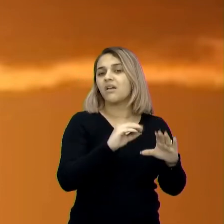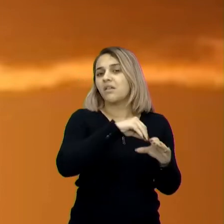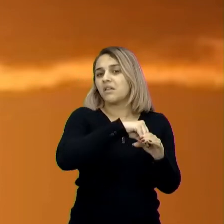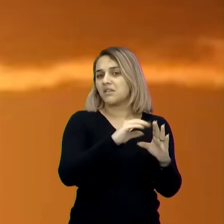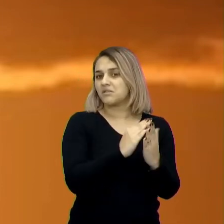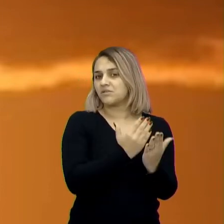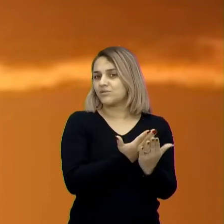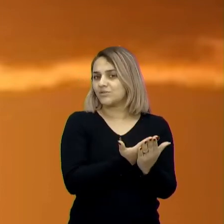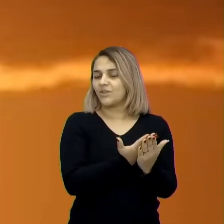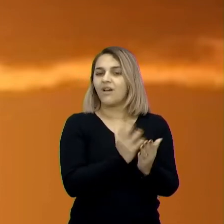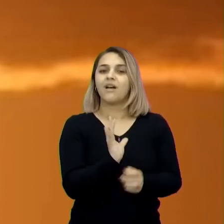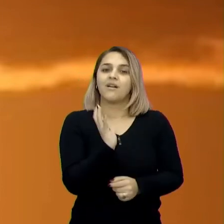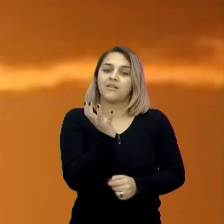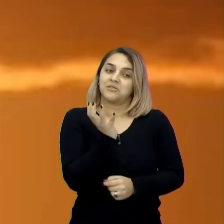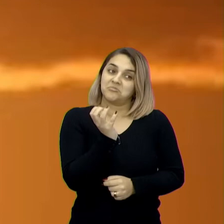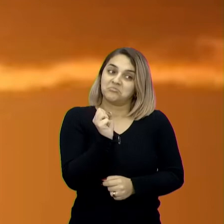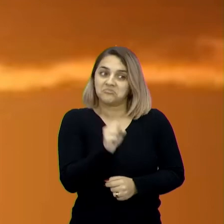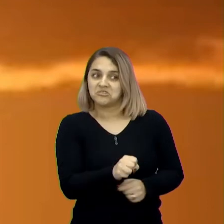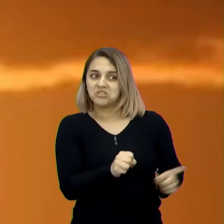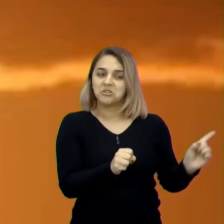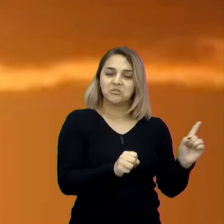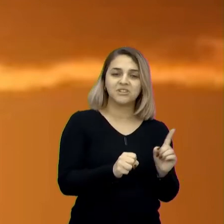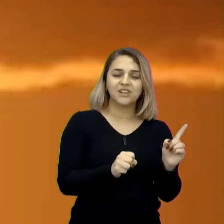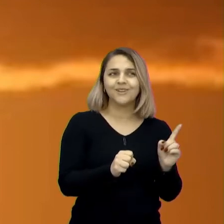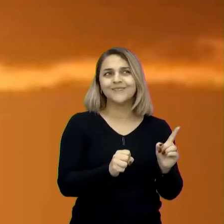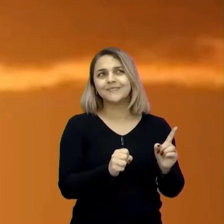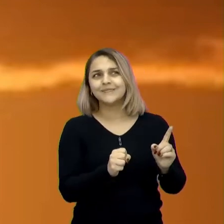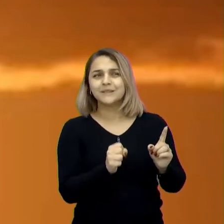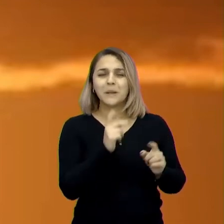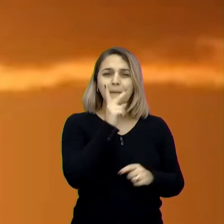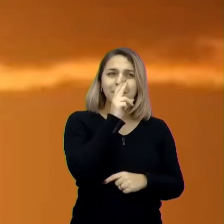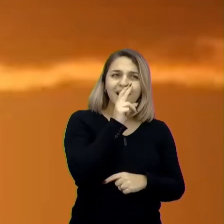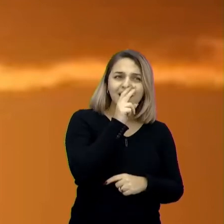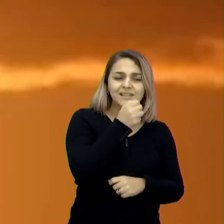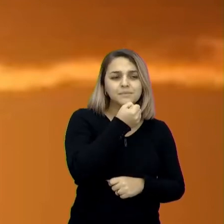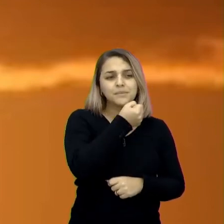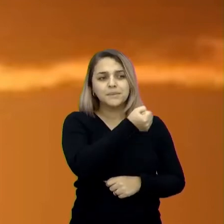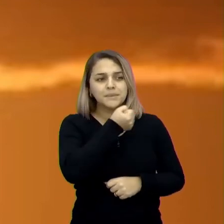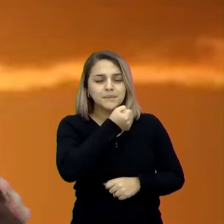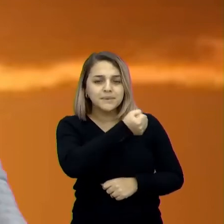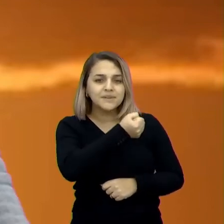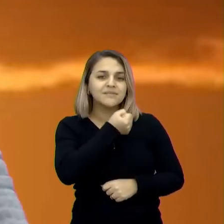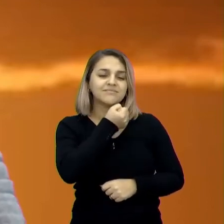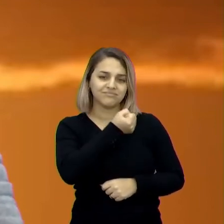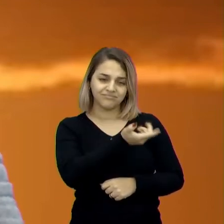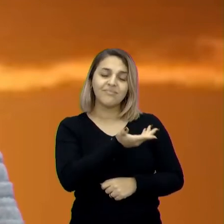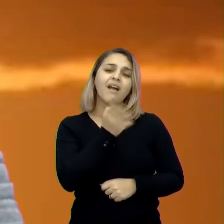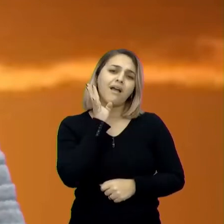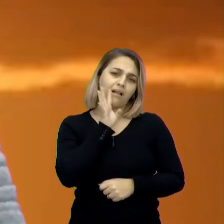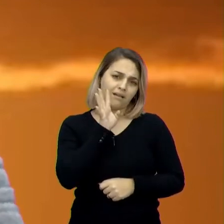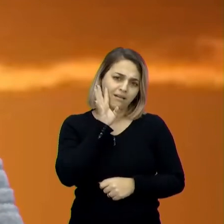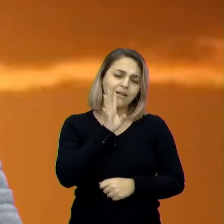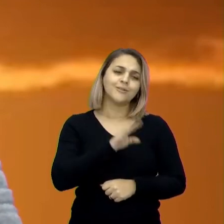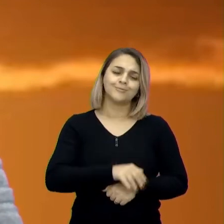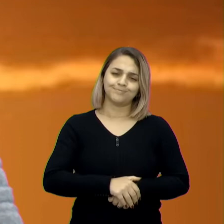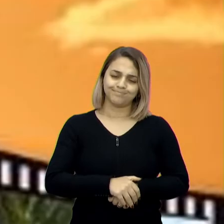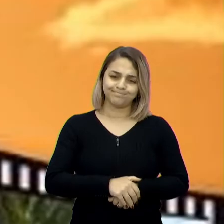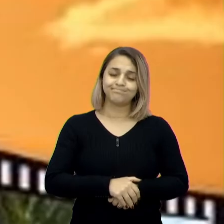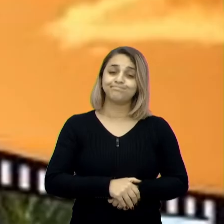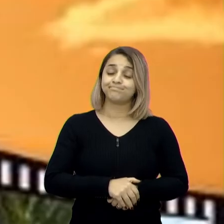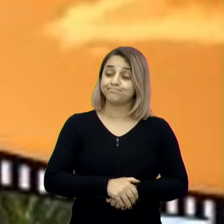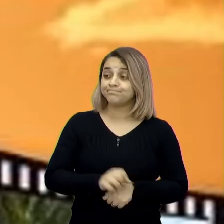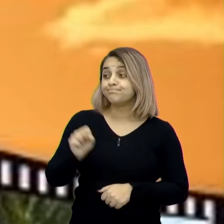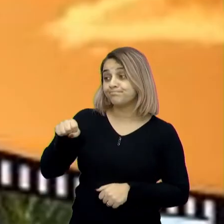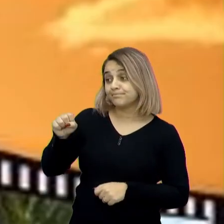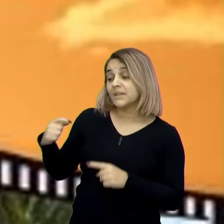ou não está acontecendo na escola, que é uma coisa meio reportagem, né? E é legal também, né, trabalhar com isso. E que se